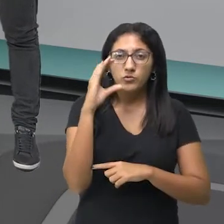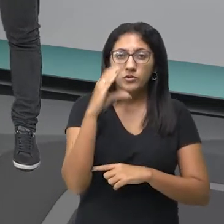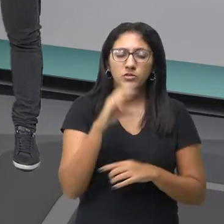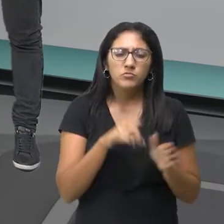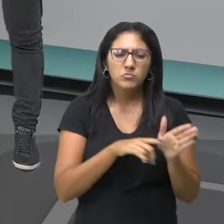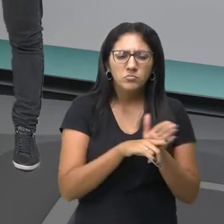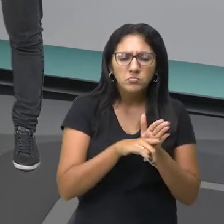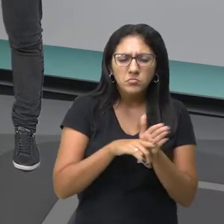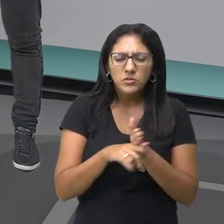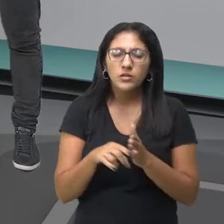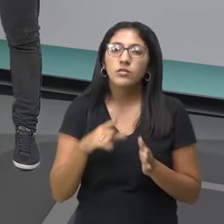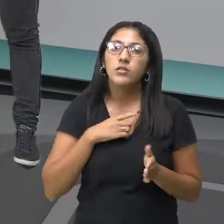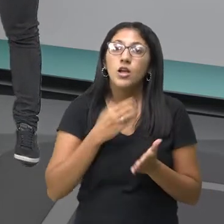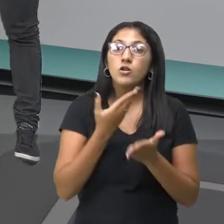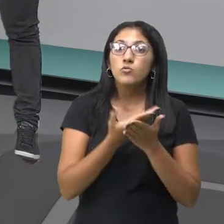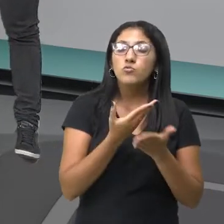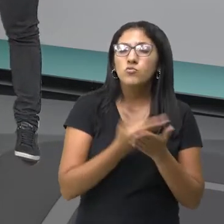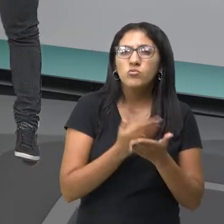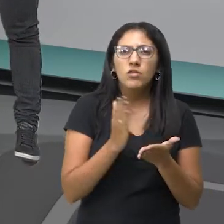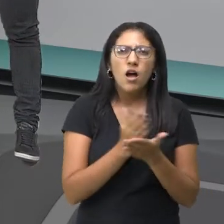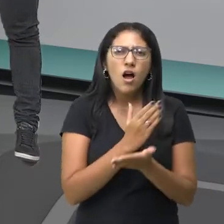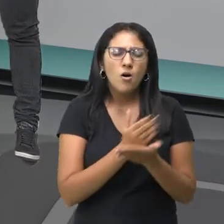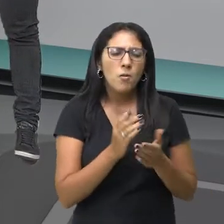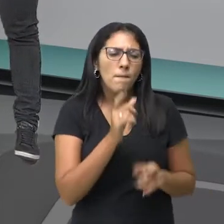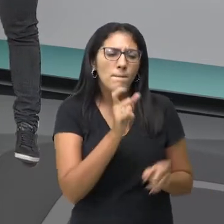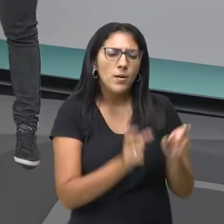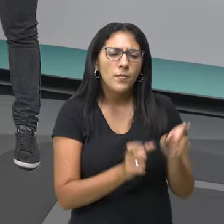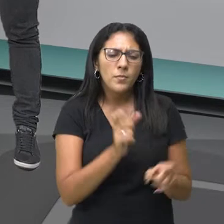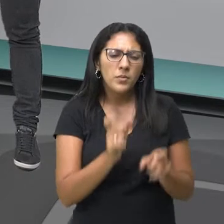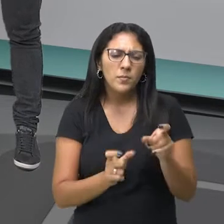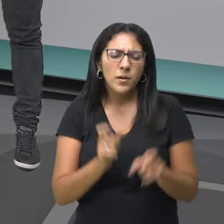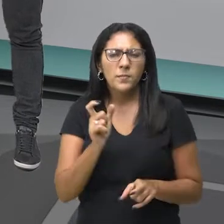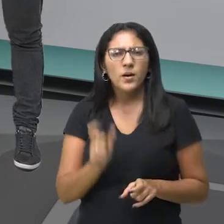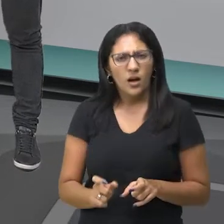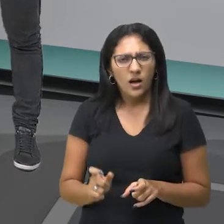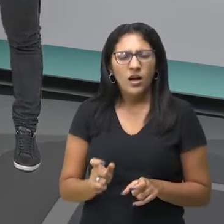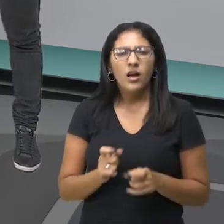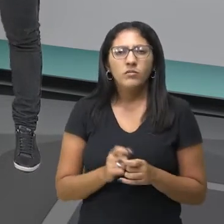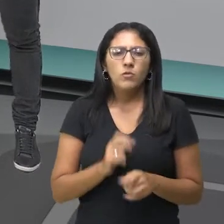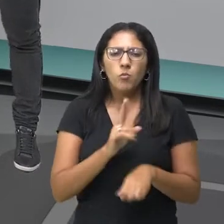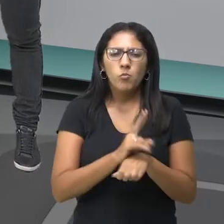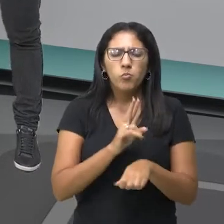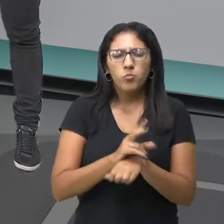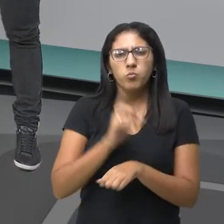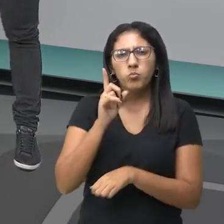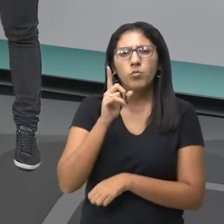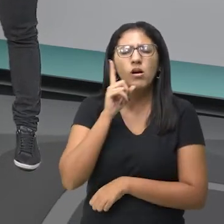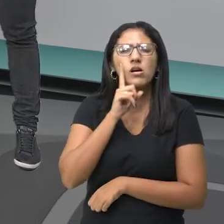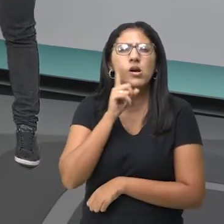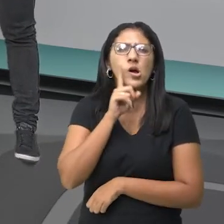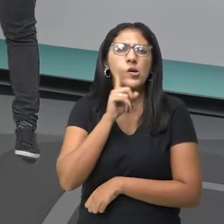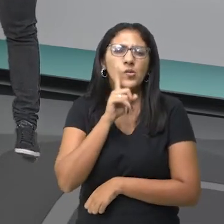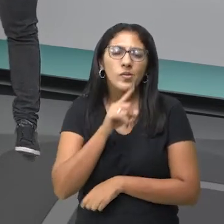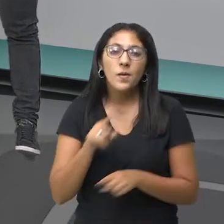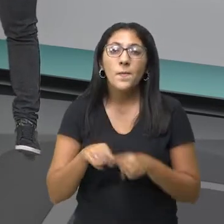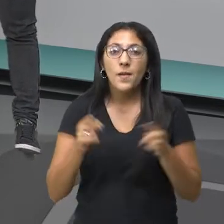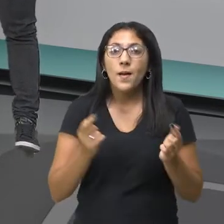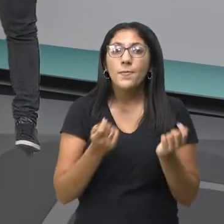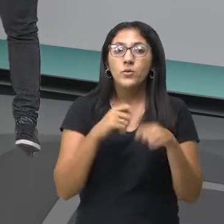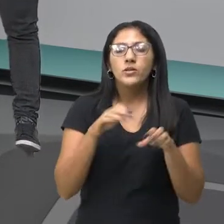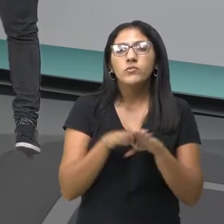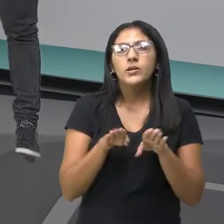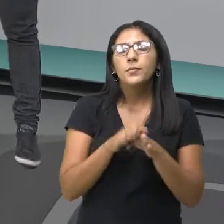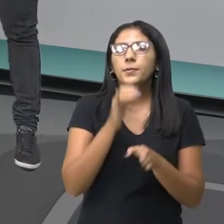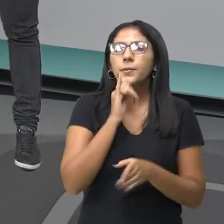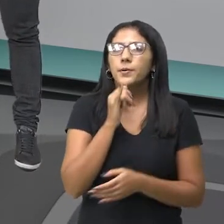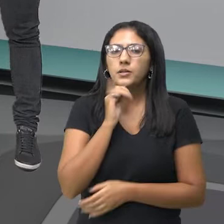que os heróis da Marvel, além de salvar Nova York e o mundo, podem ajudar no tratamento de algumas fobias,